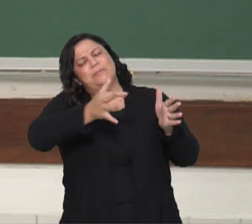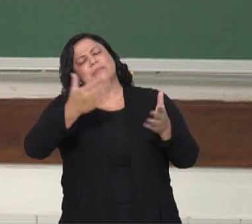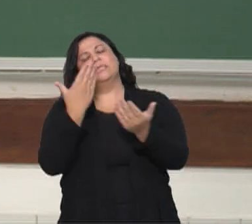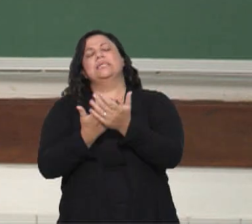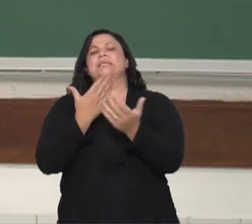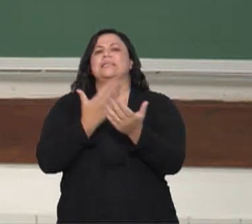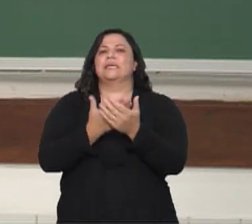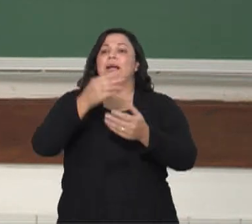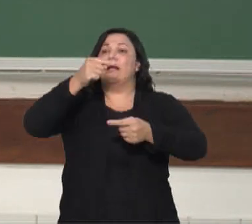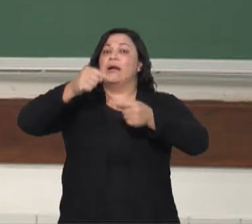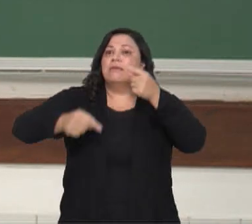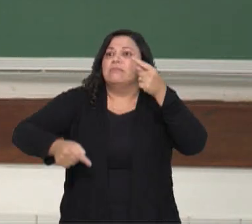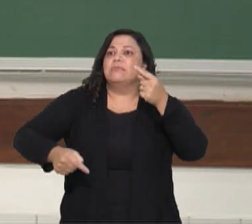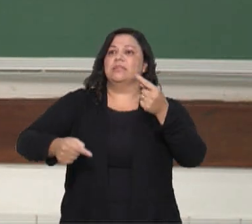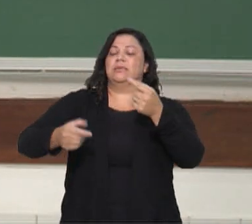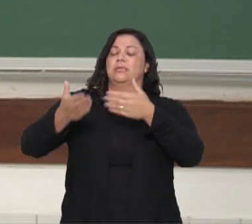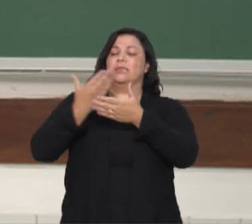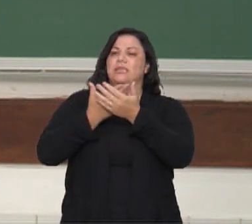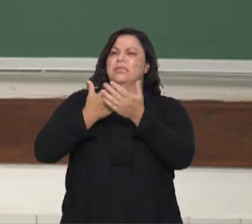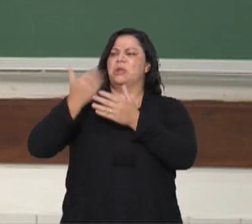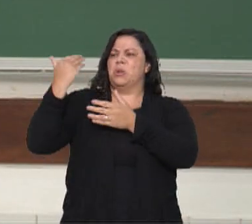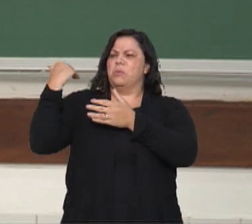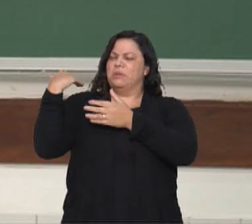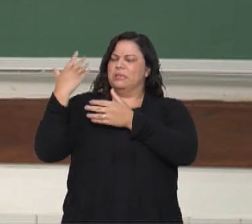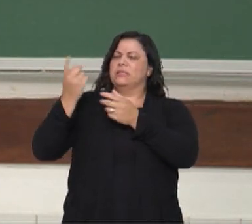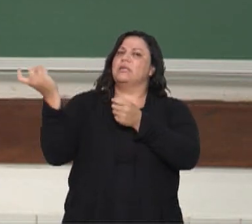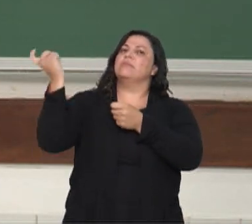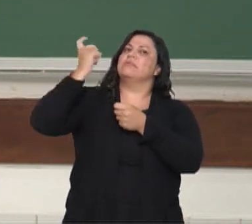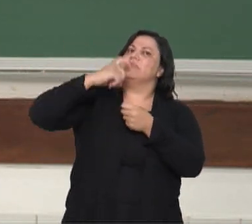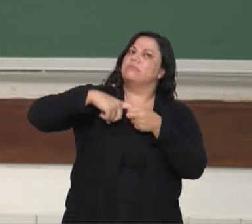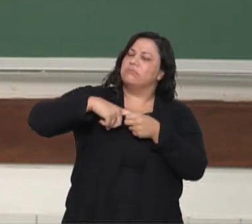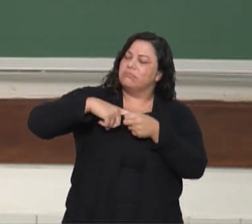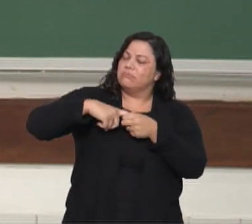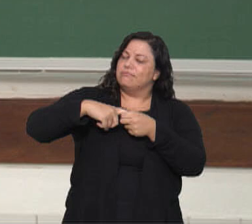Tá? Perdeu a aula do Paleolítico? Volta lá, acompanha. Nós temos